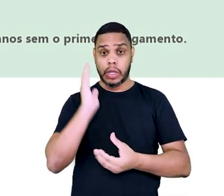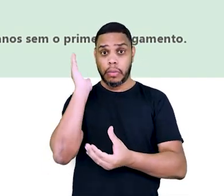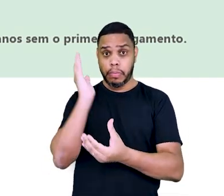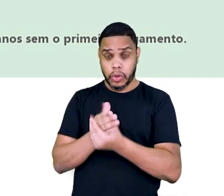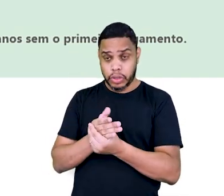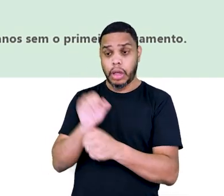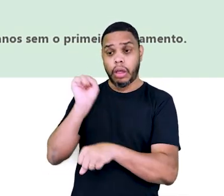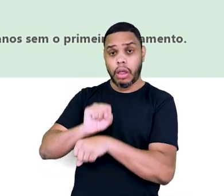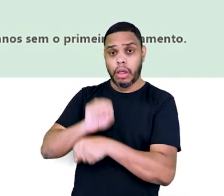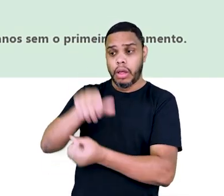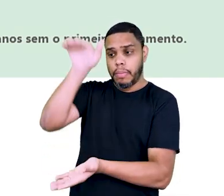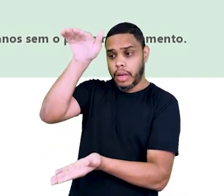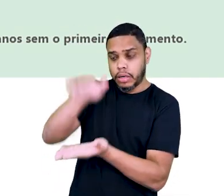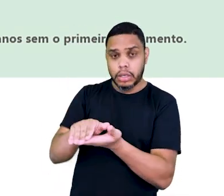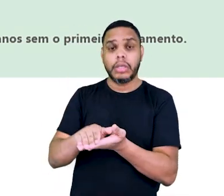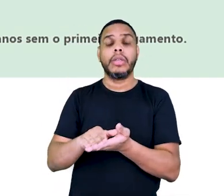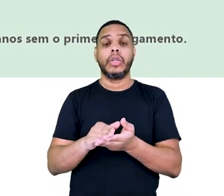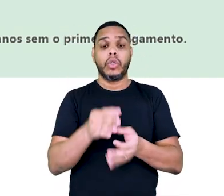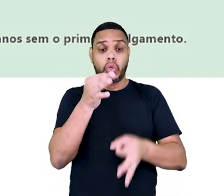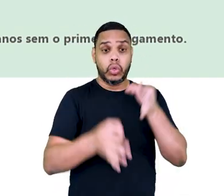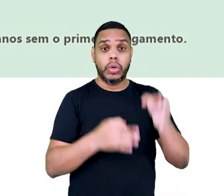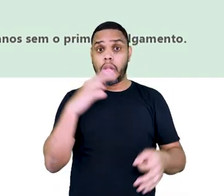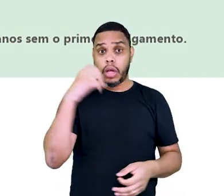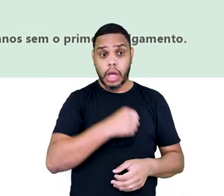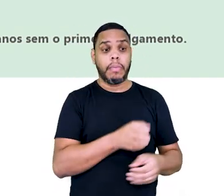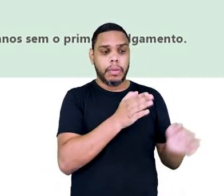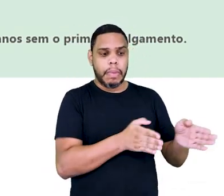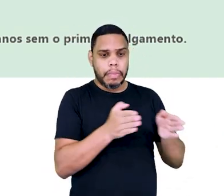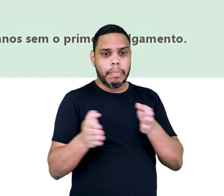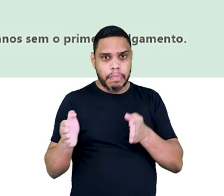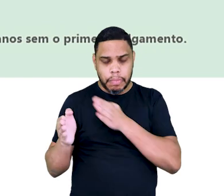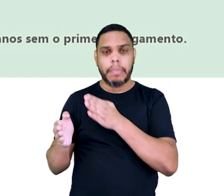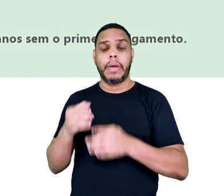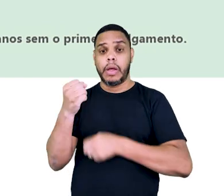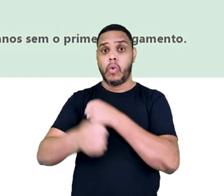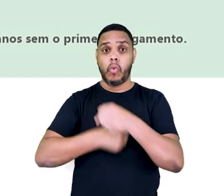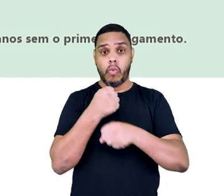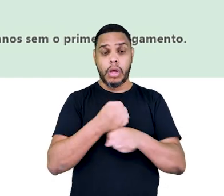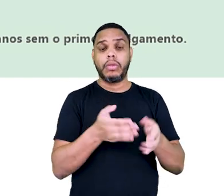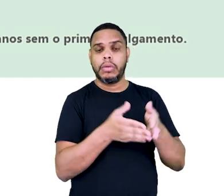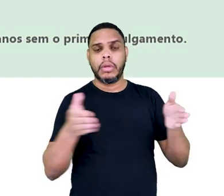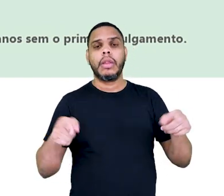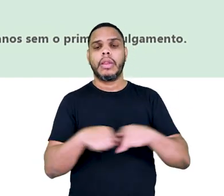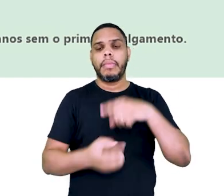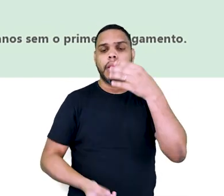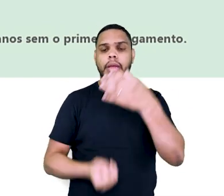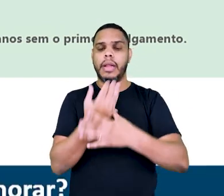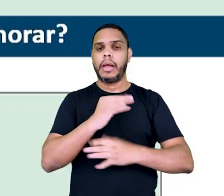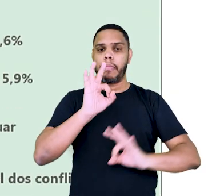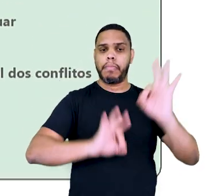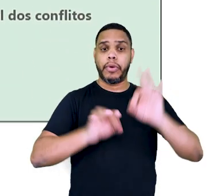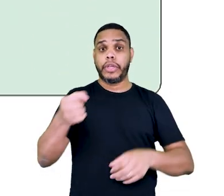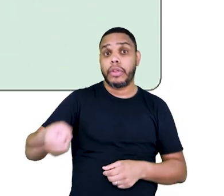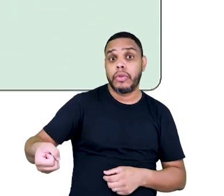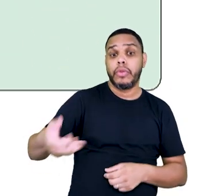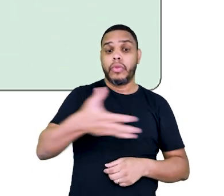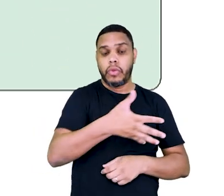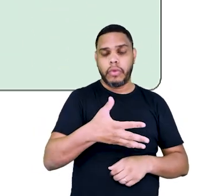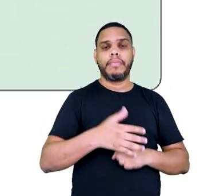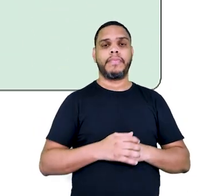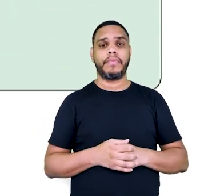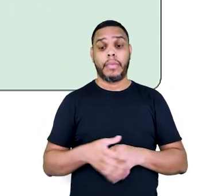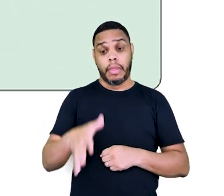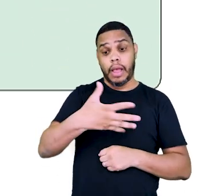pendentes, julgar mais processos que os distribuídos durante o ano e elaborar projetos inovadores. No âmbito do